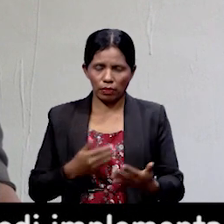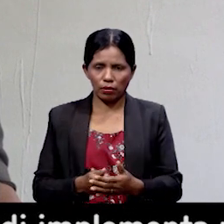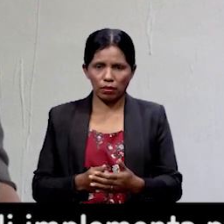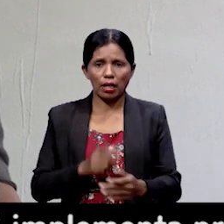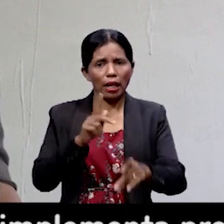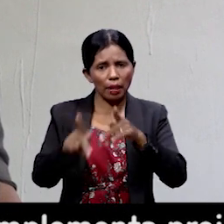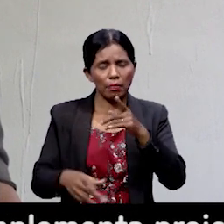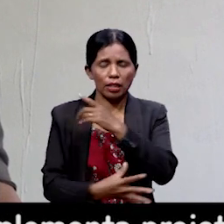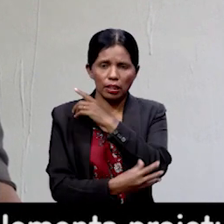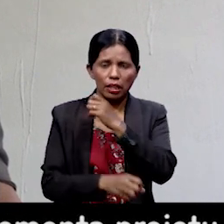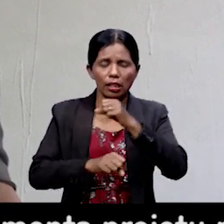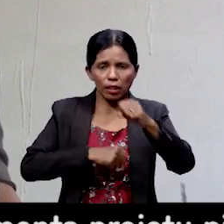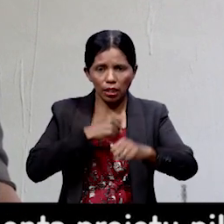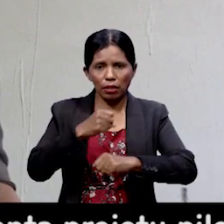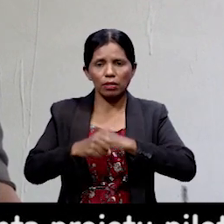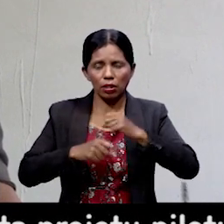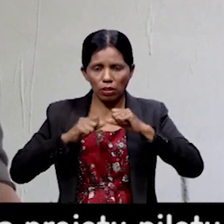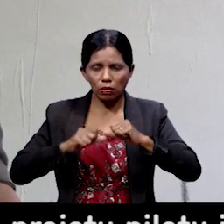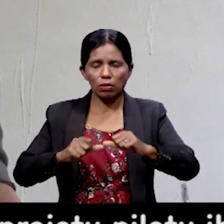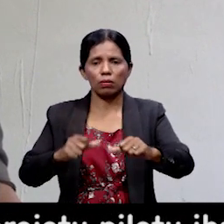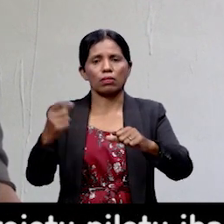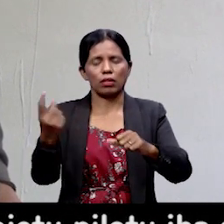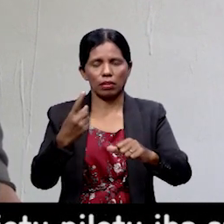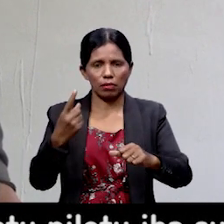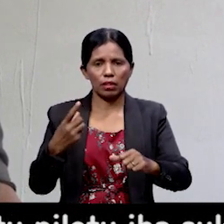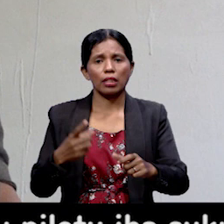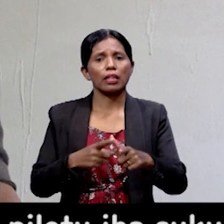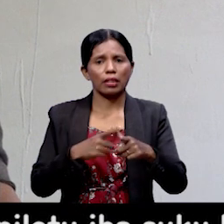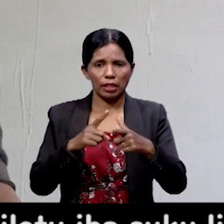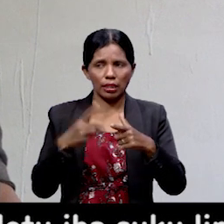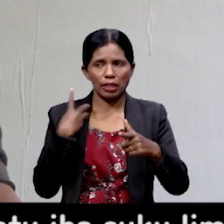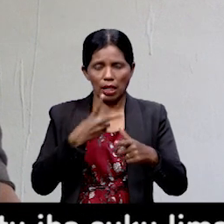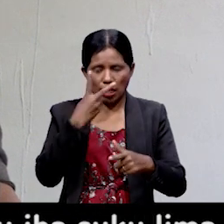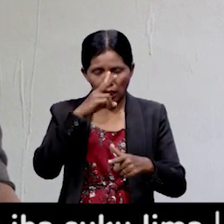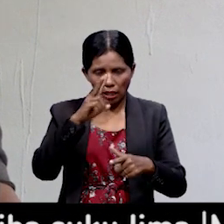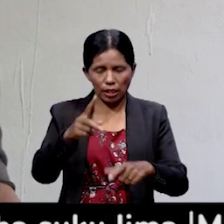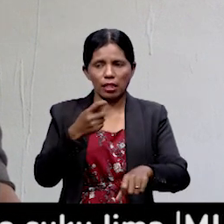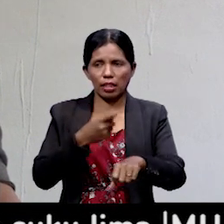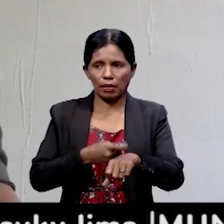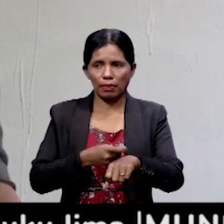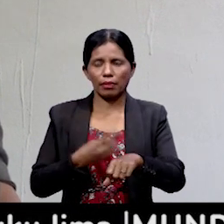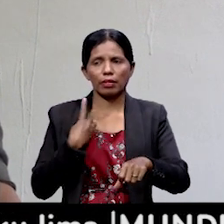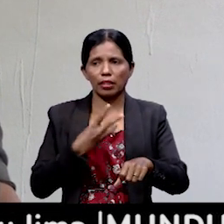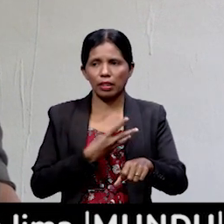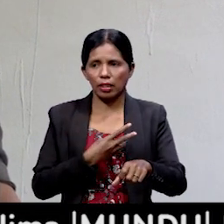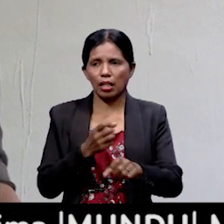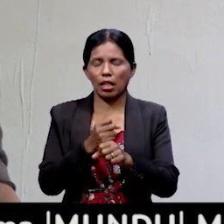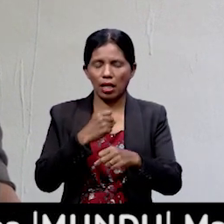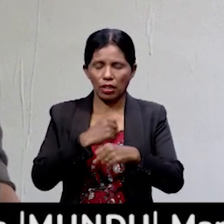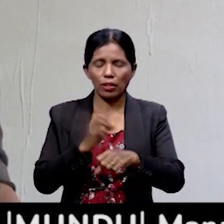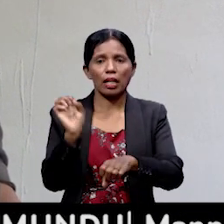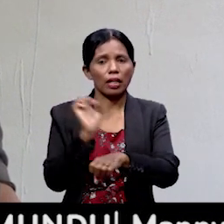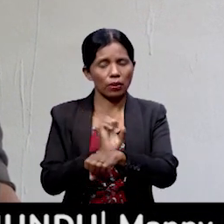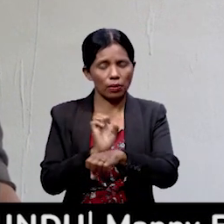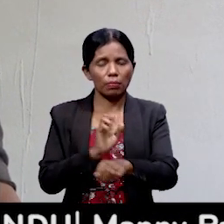bebê. Devia ita neutralizar a situação, ita eleva, normaliza a economia povo